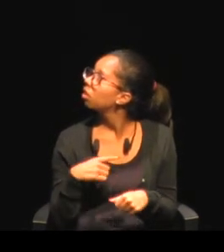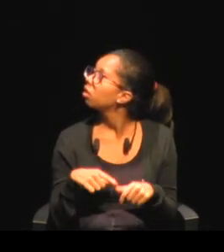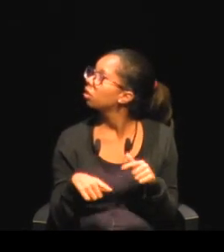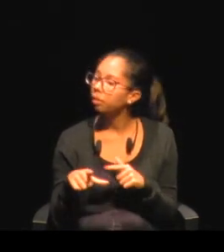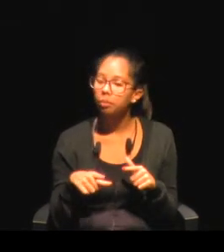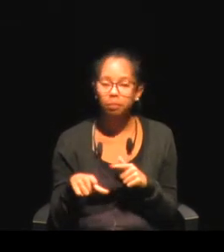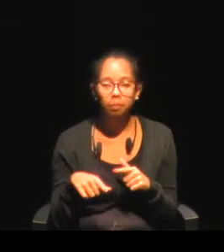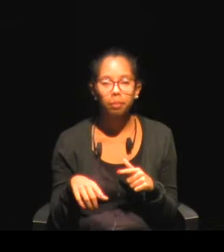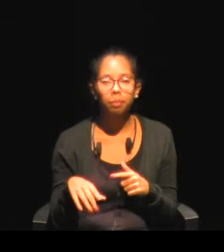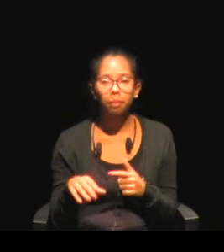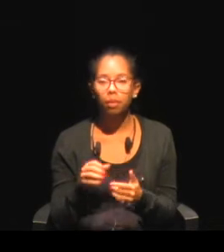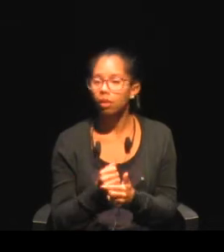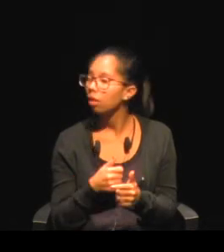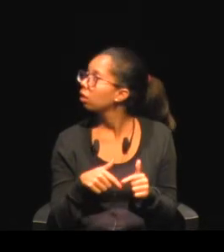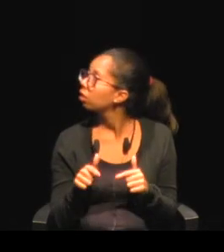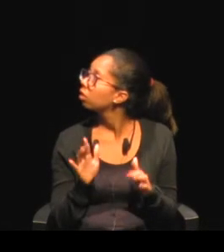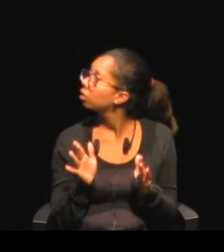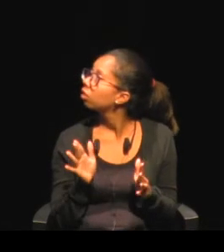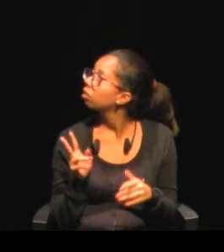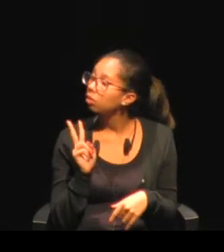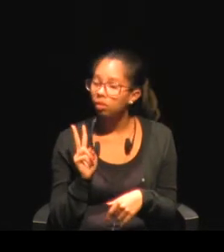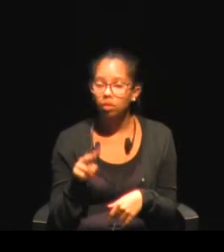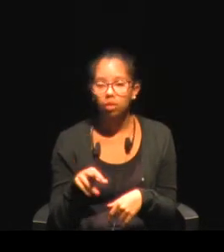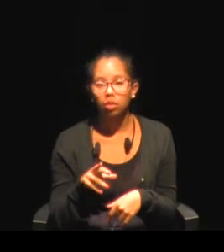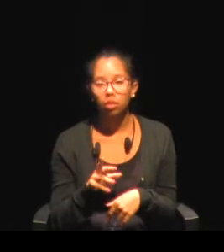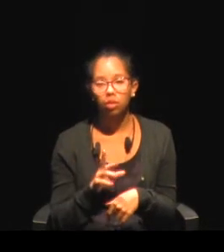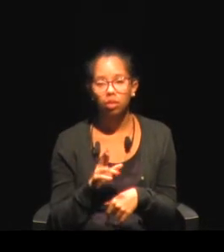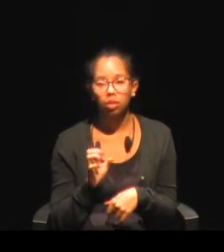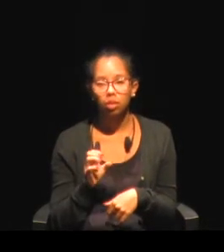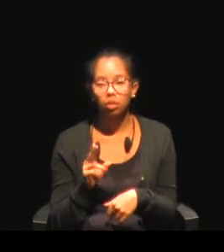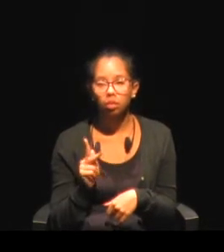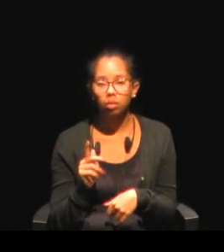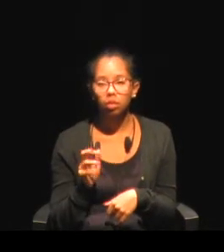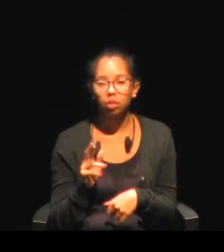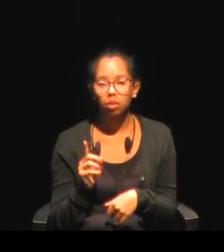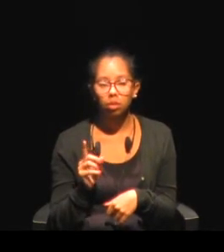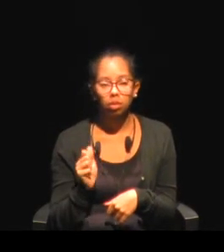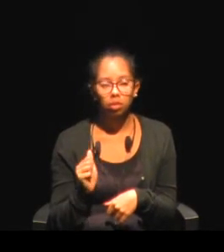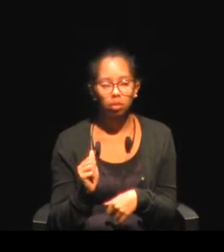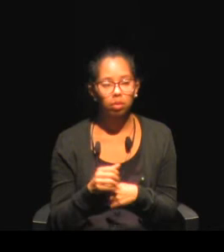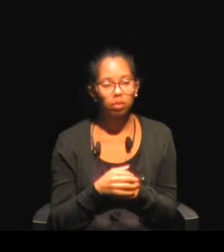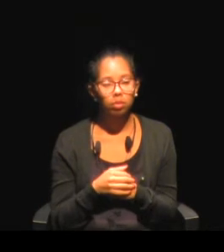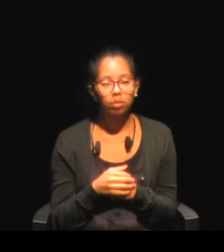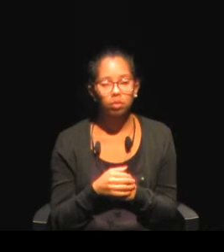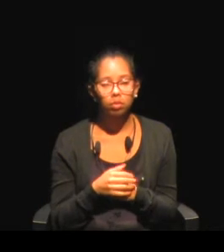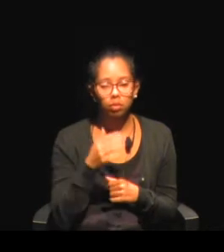Os trabalhos de recuperação lá aqui já está recuperado, o aspecto vai ser exatamente esse, né?